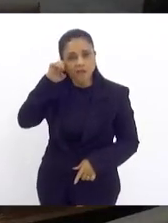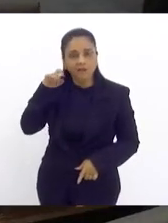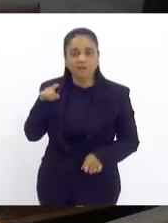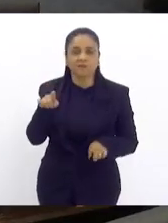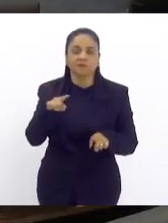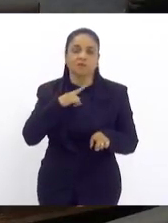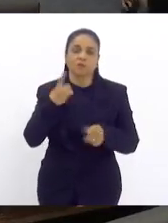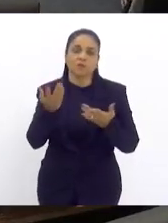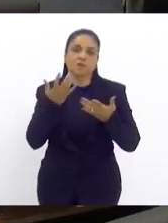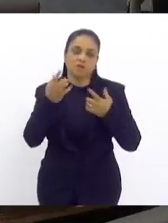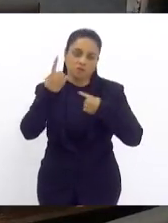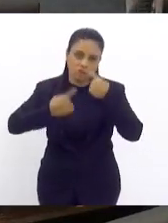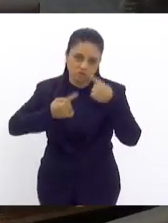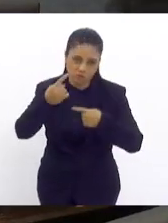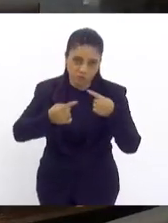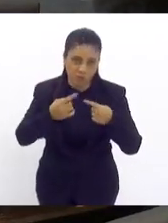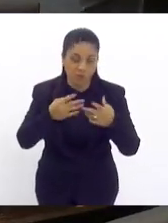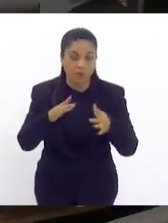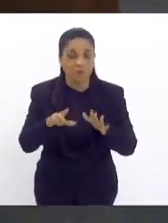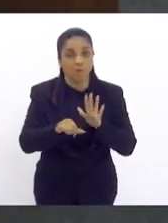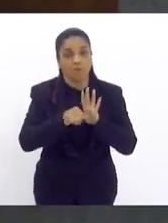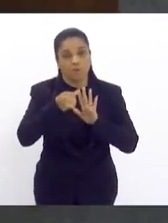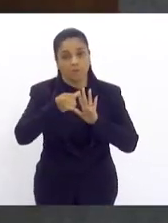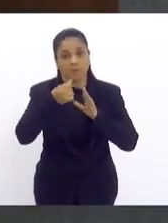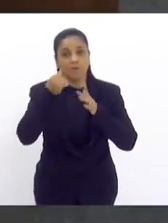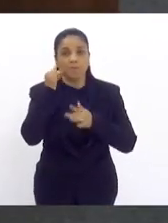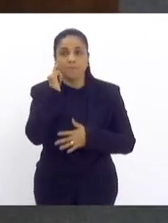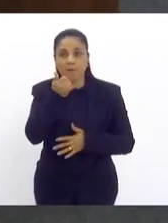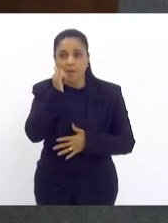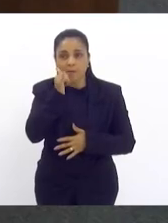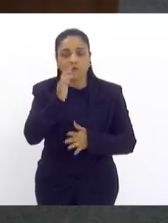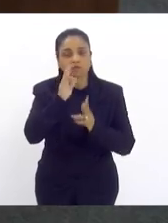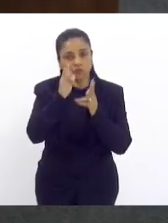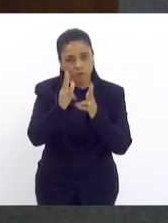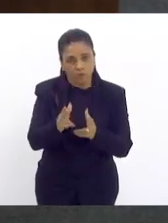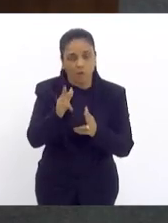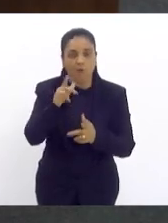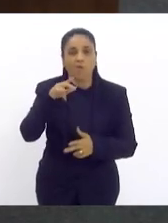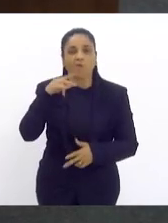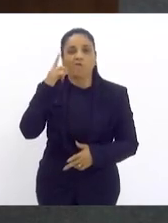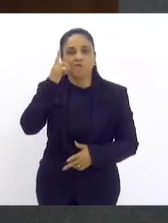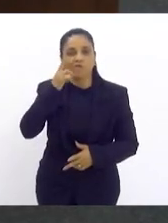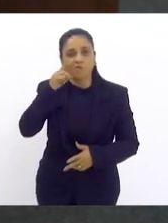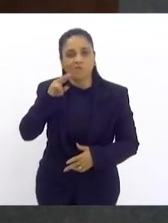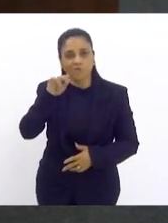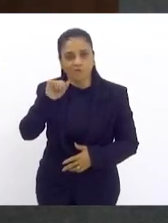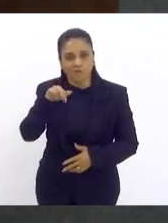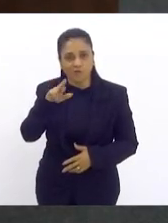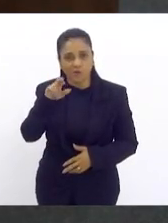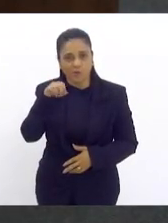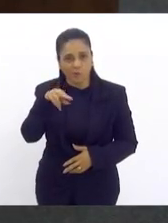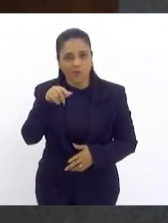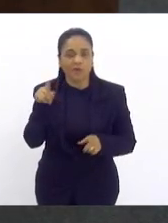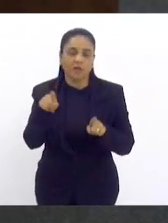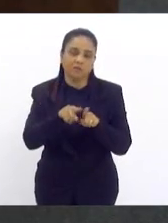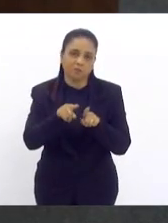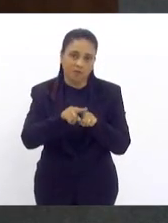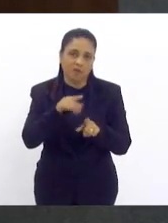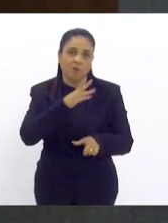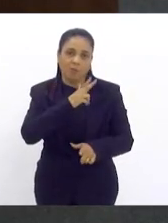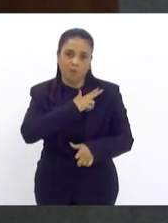primeiro queria que falar como já falou Verônica Lima deputada Verônica Lima que o presidente